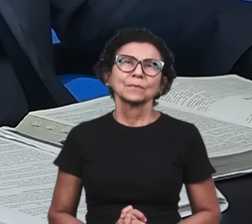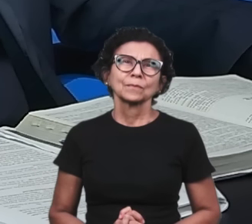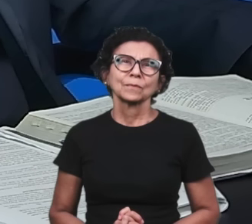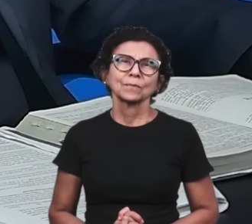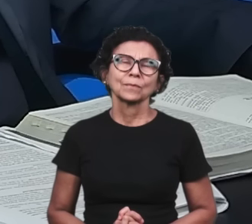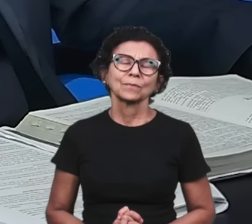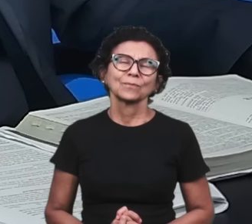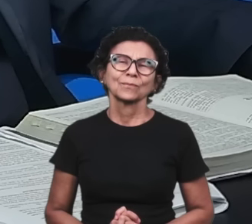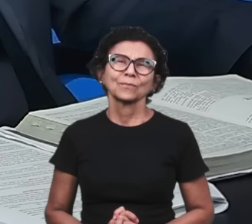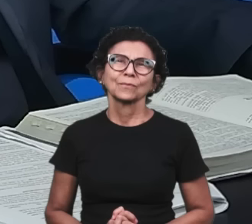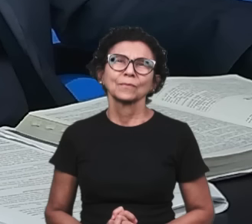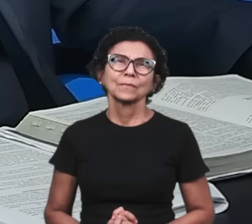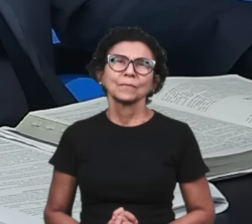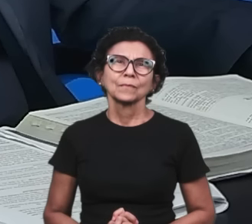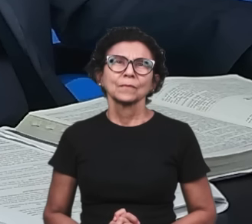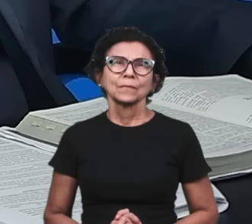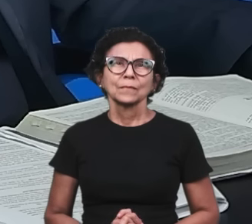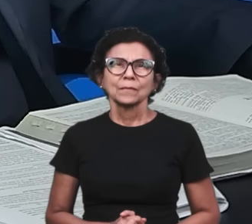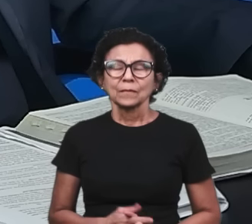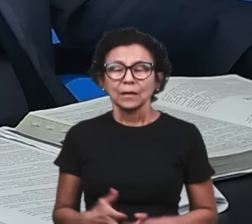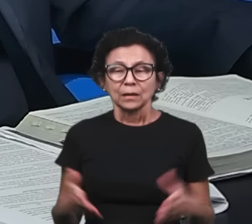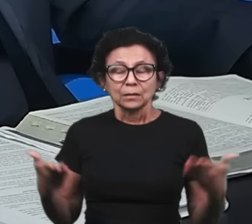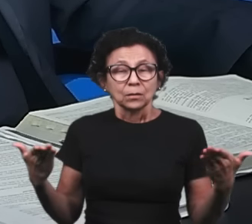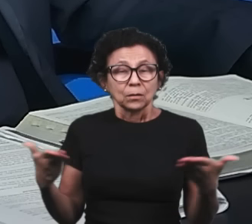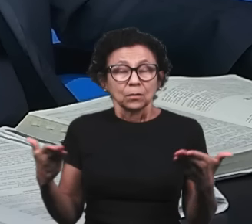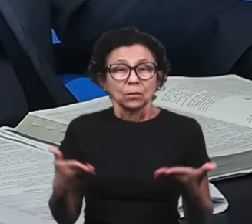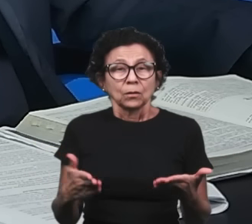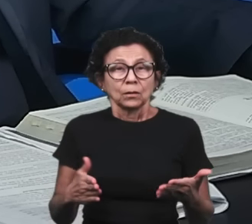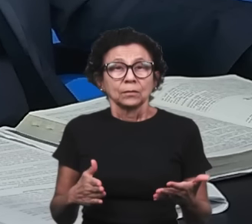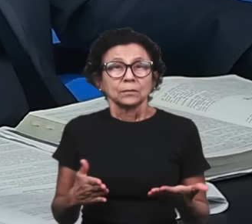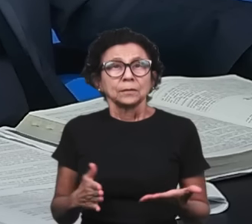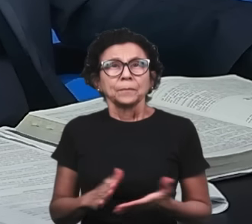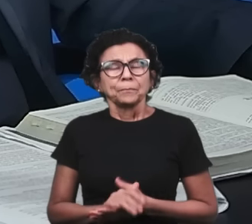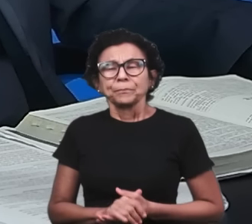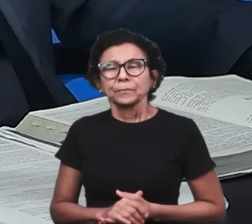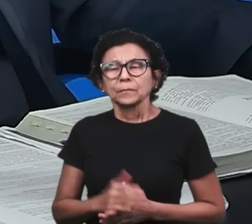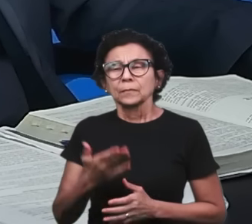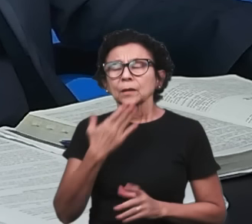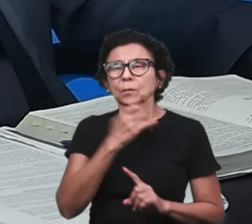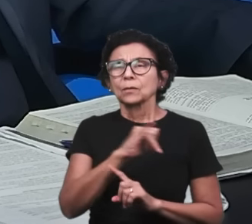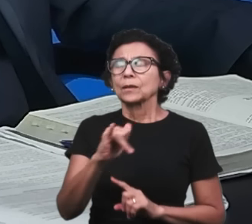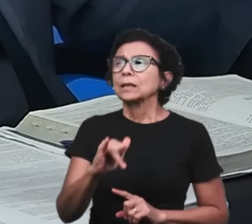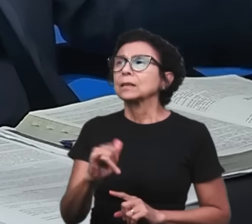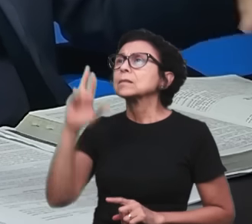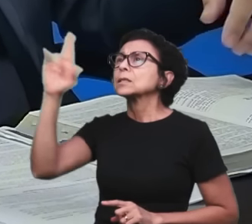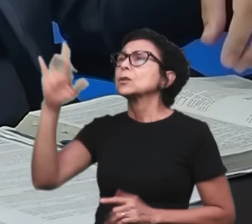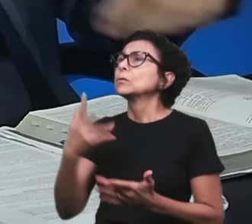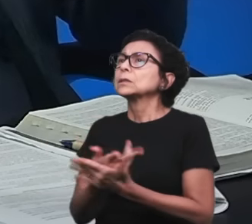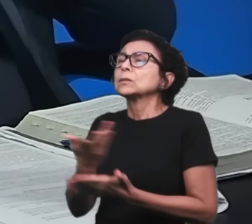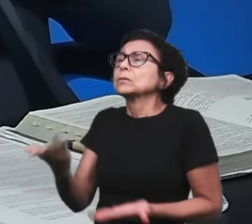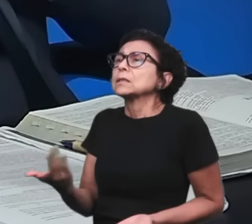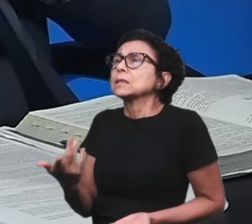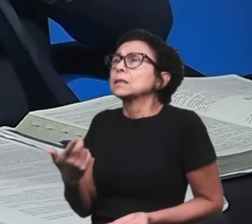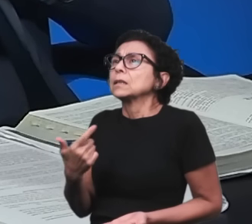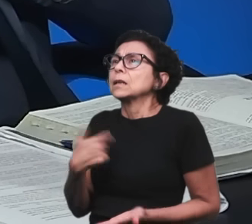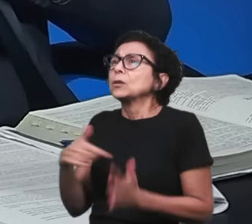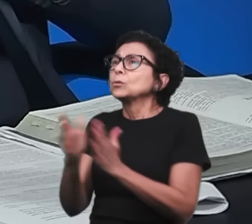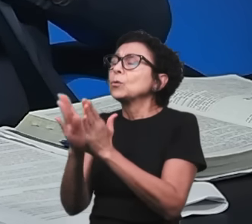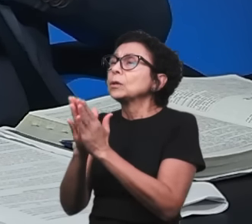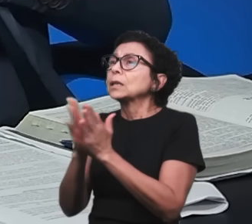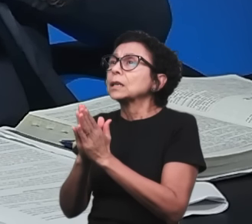Então, na verdade, ele estava agora cobrando o Senhor. Senhor, mas o que está acontecendo? Eu estou orando e o Senhor não está fazendo